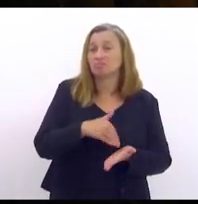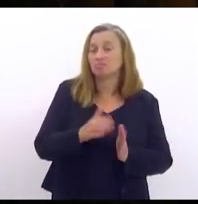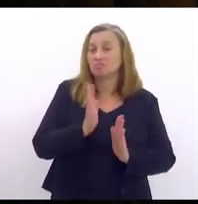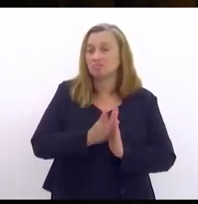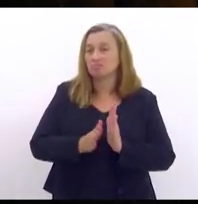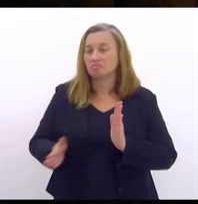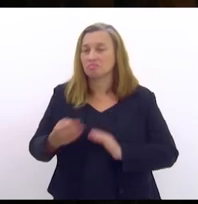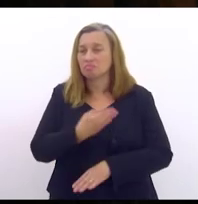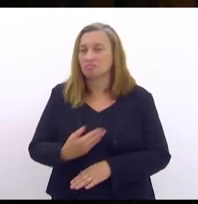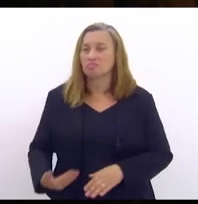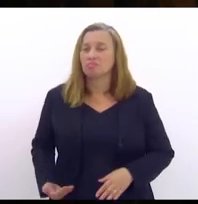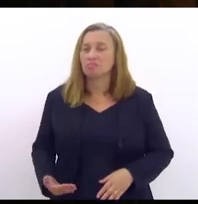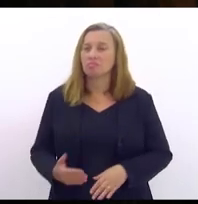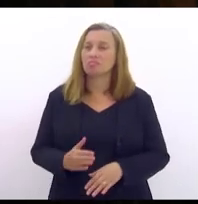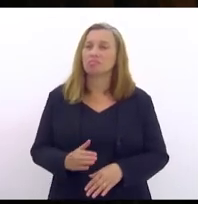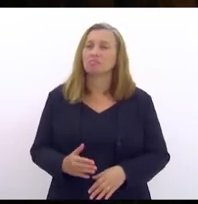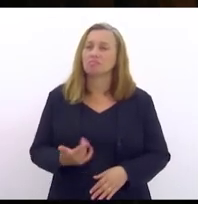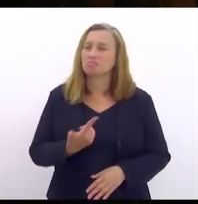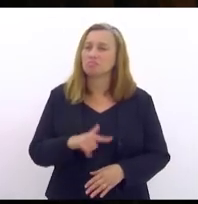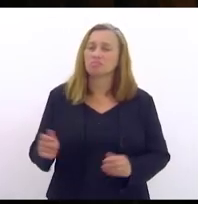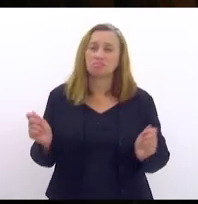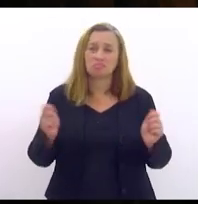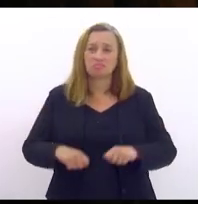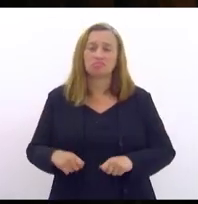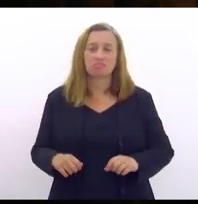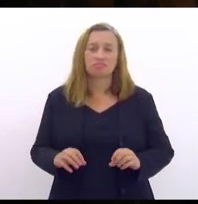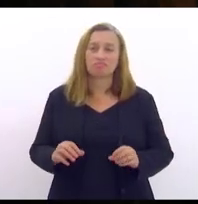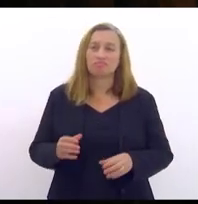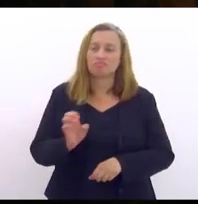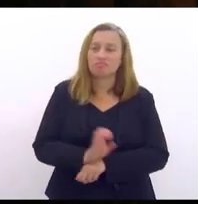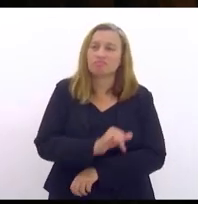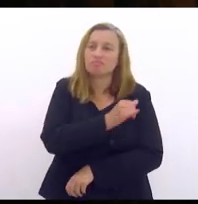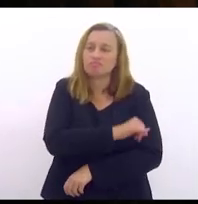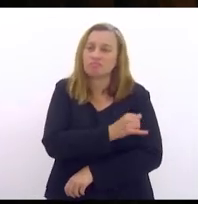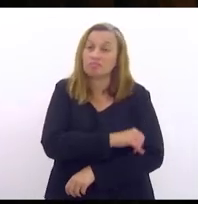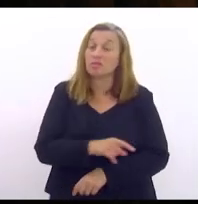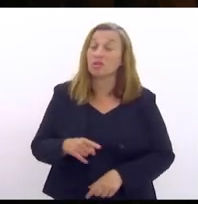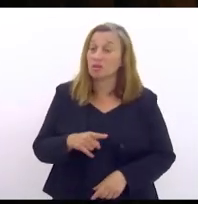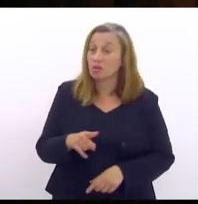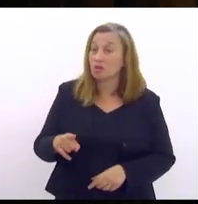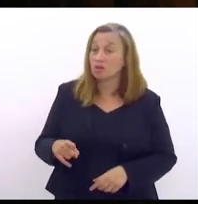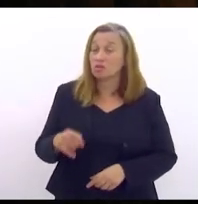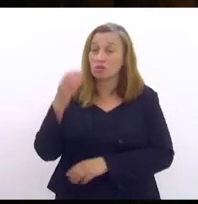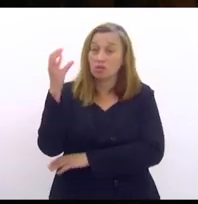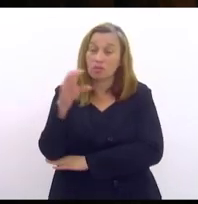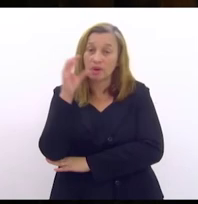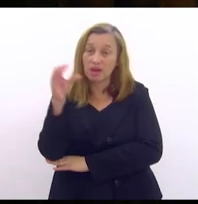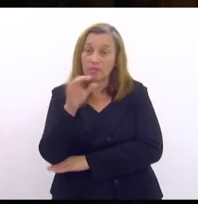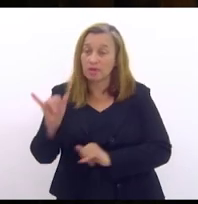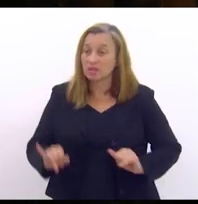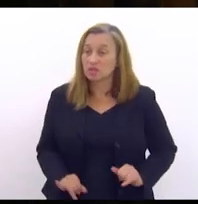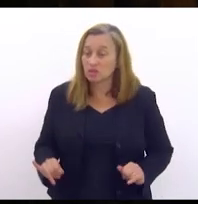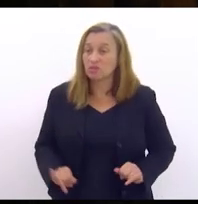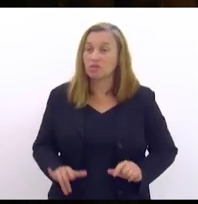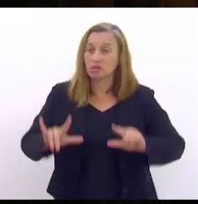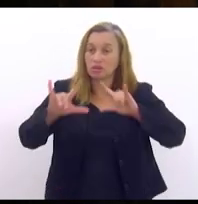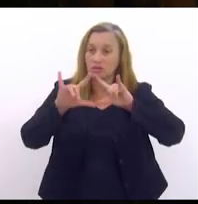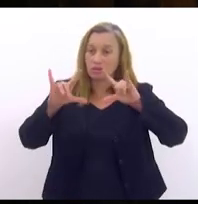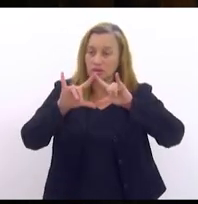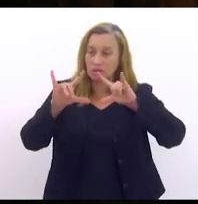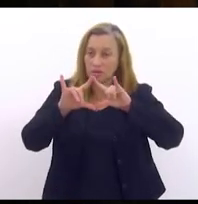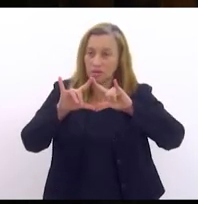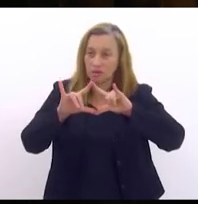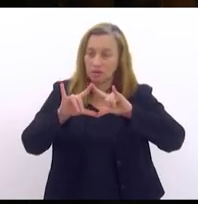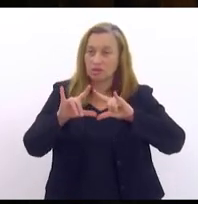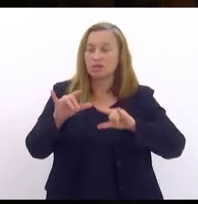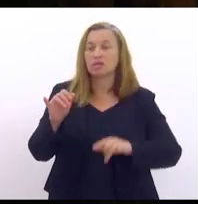pública mais incompetente da história do Rio de Janeiro, porque enquanto o pau está quebrando em Copacabana, a milícia do senhor Breno Carnevale e do